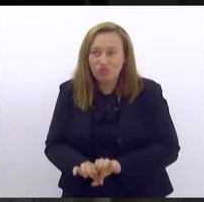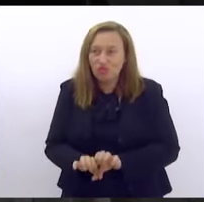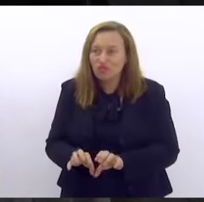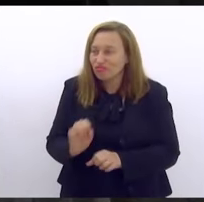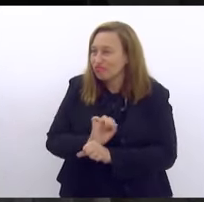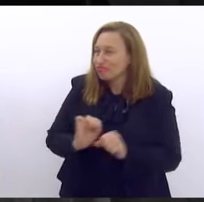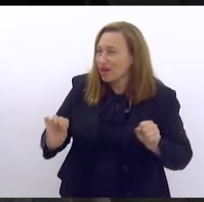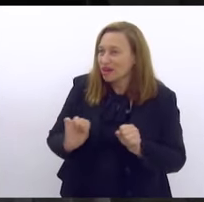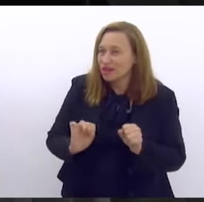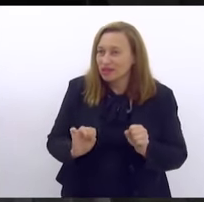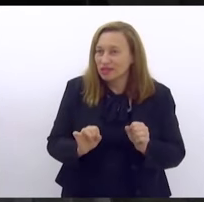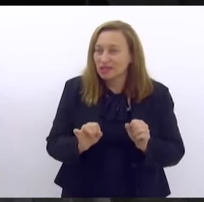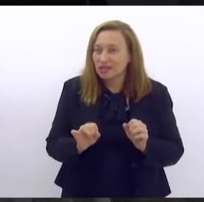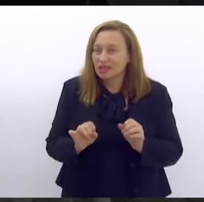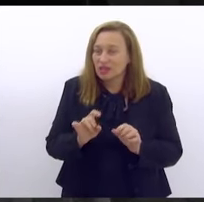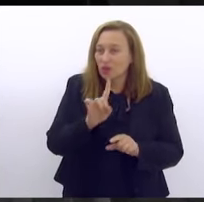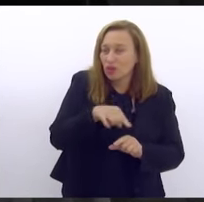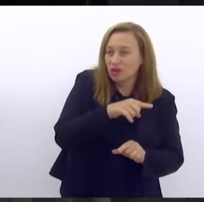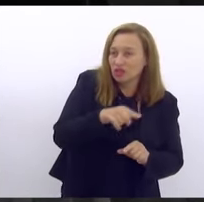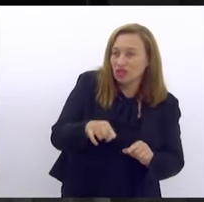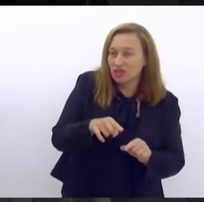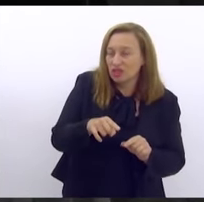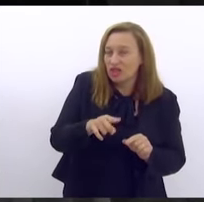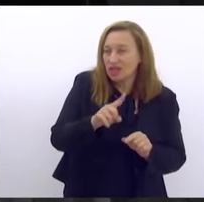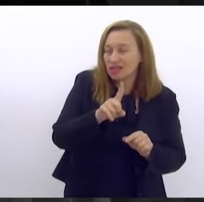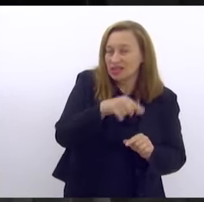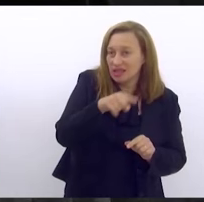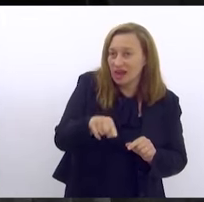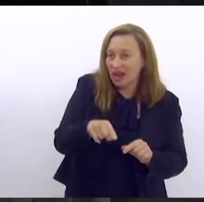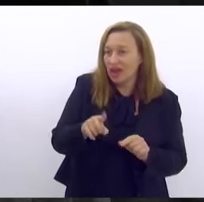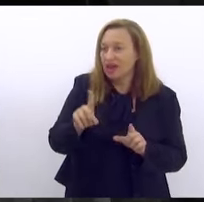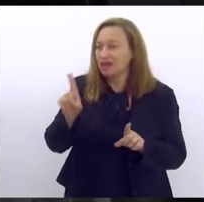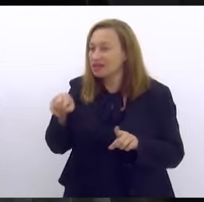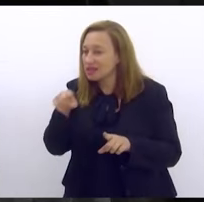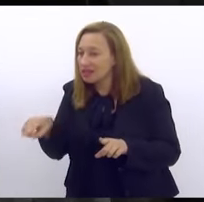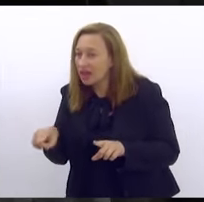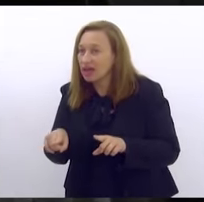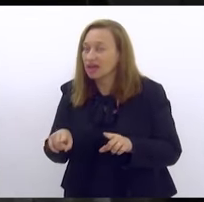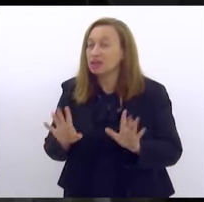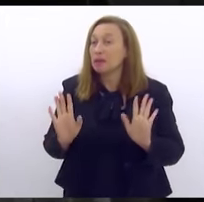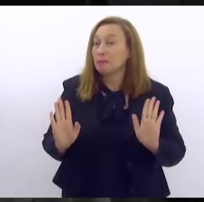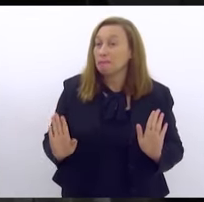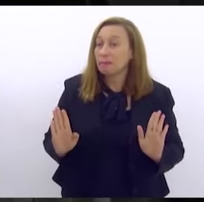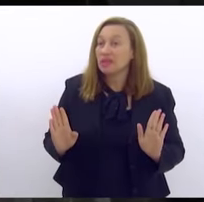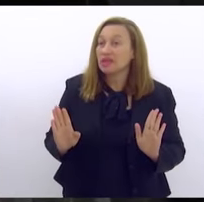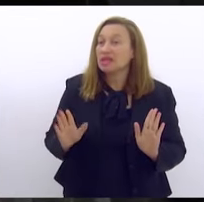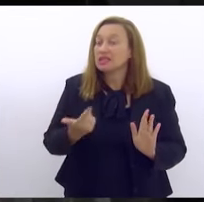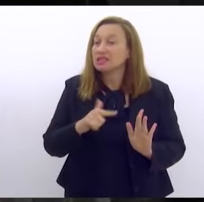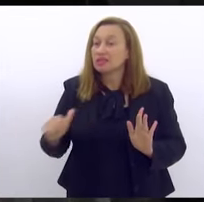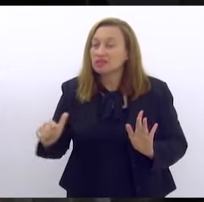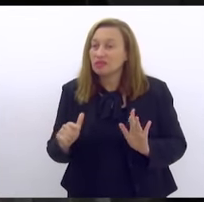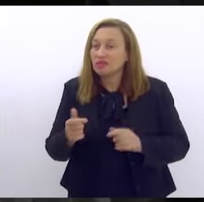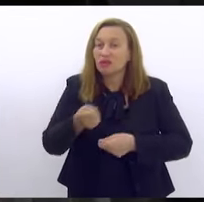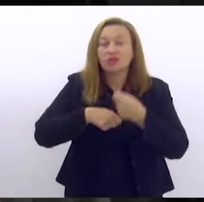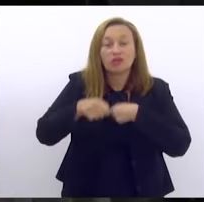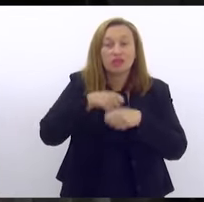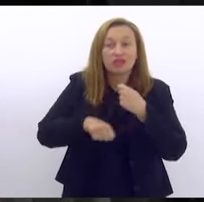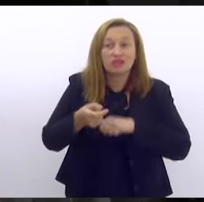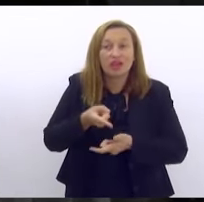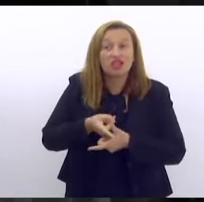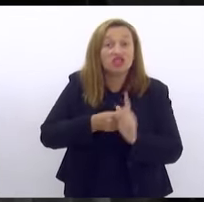mais cortar aqui, cortar ali, coisinhas que não vão afetar o estruturante. Se não houver uma renegociação da